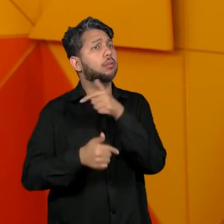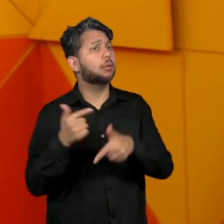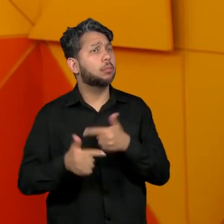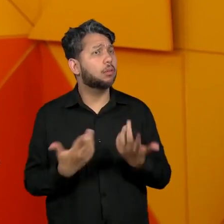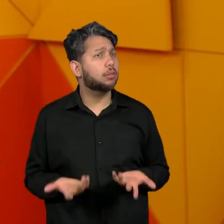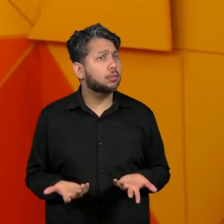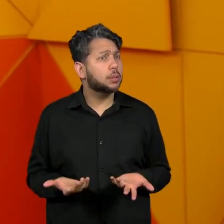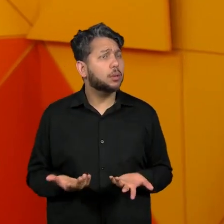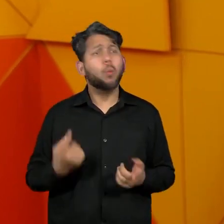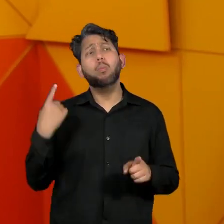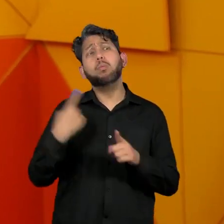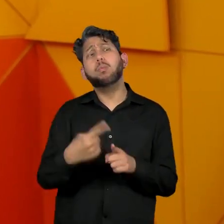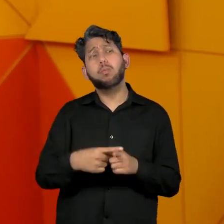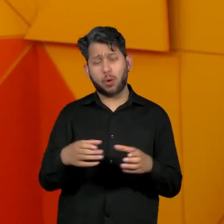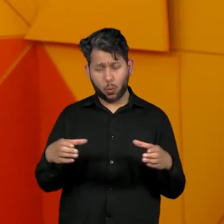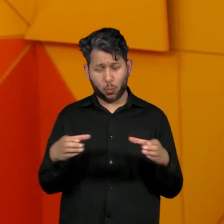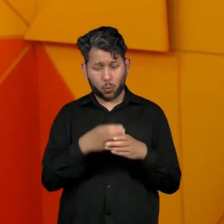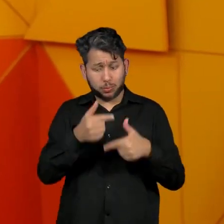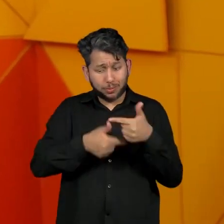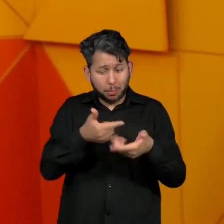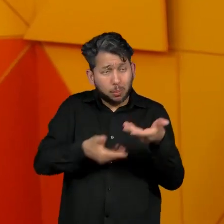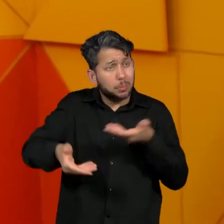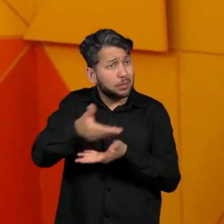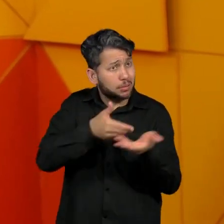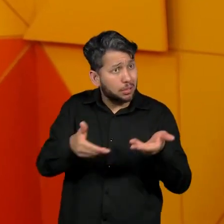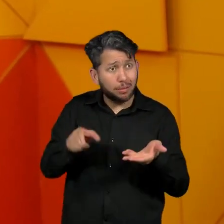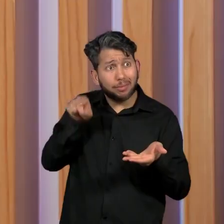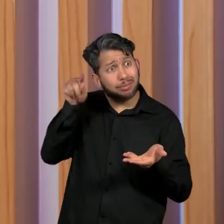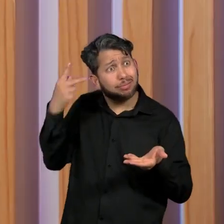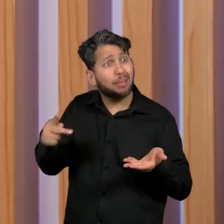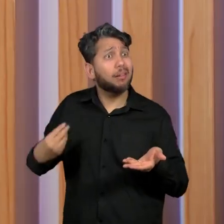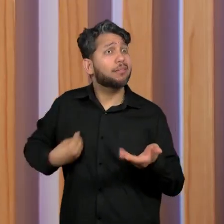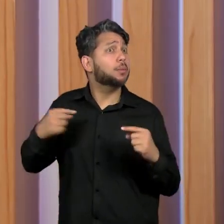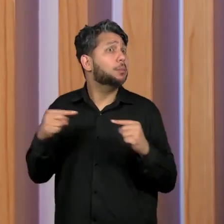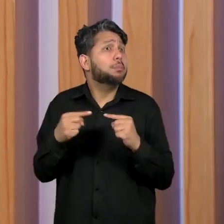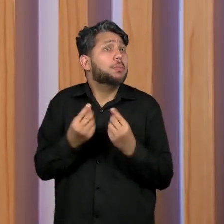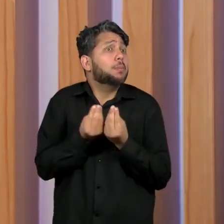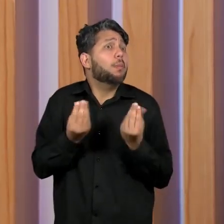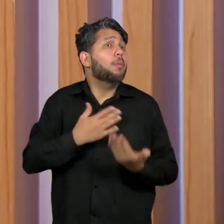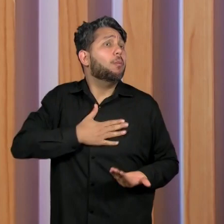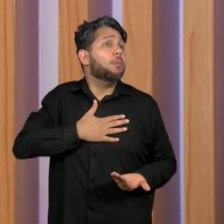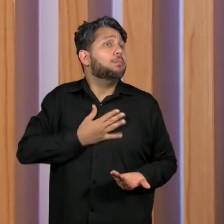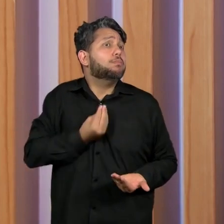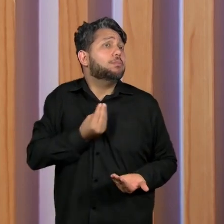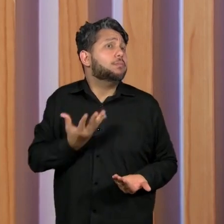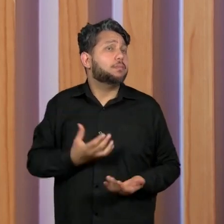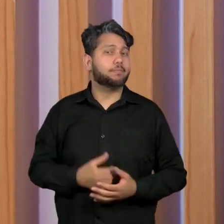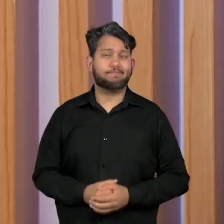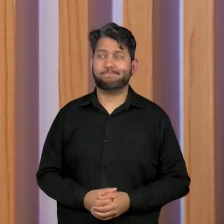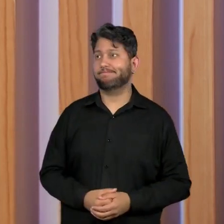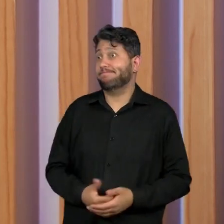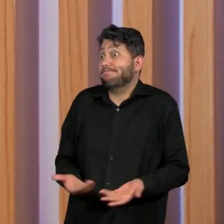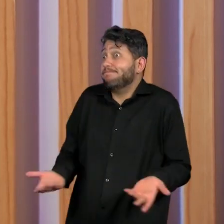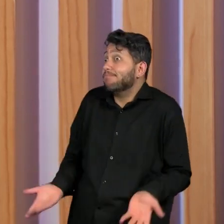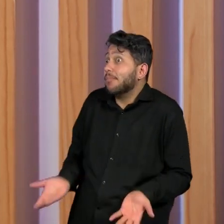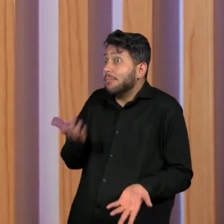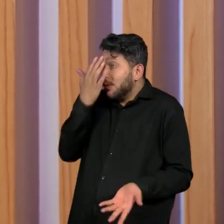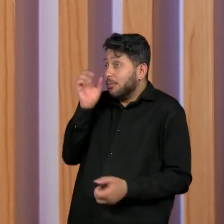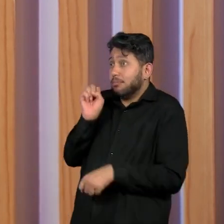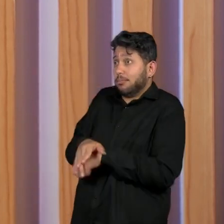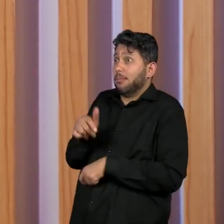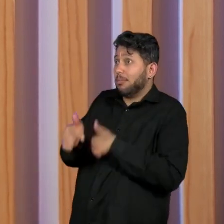que representa a cooperativa na vida dessas pessoas? Dessas pessoas, geralmente é tudo, né?